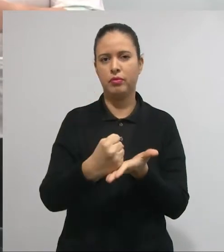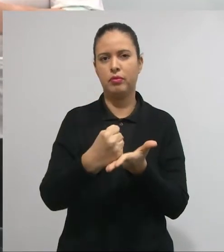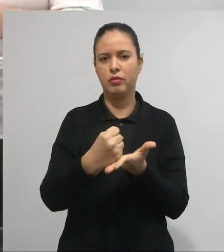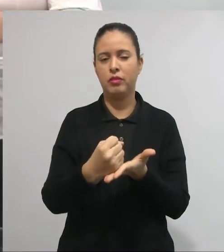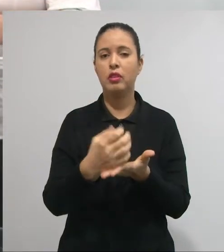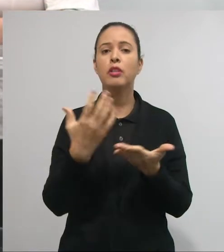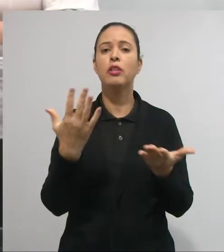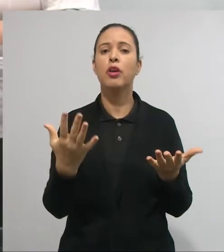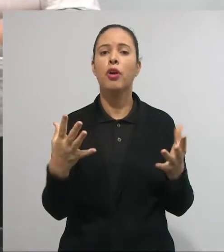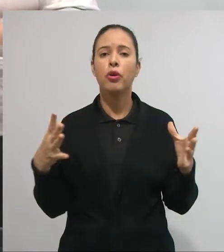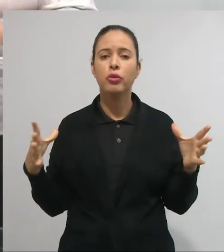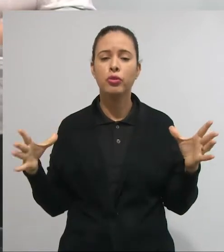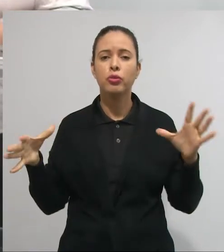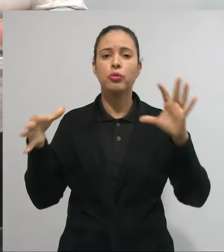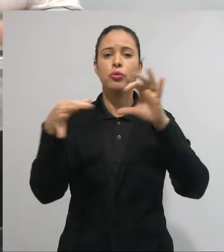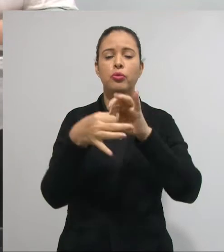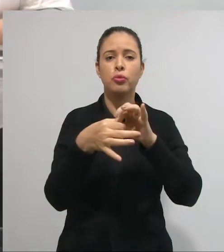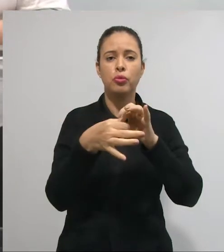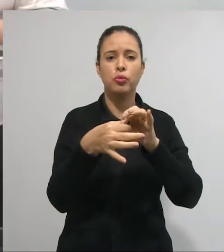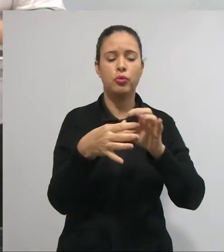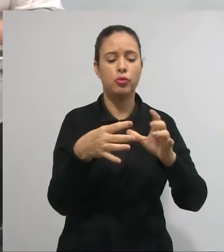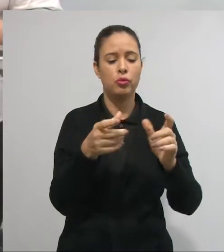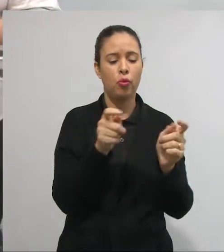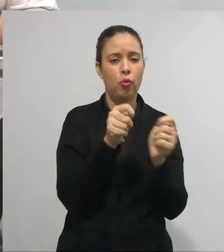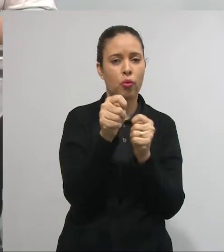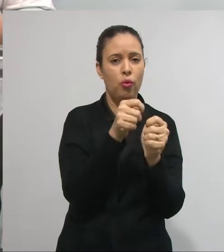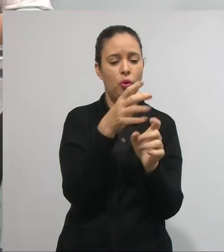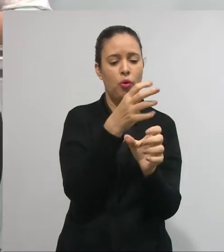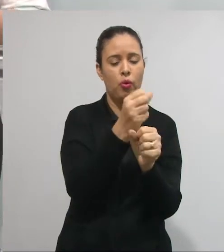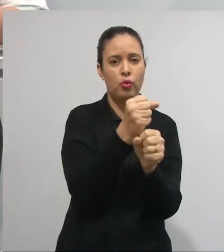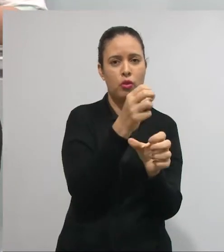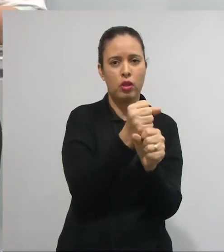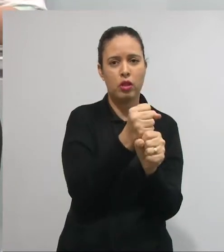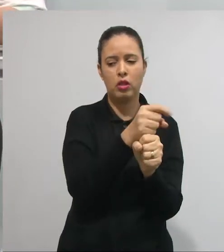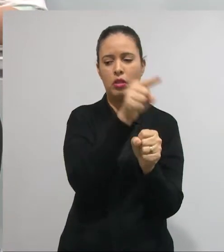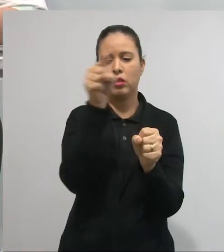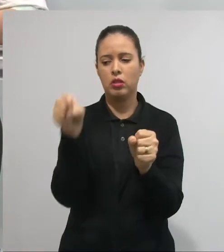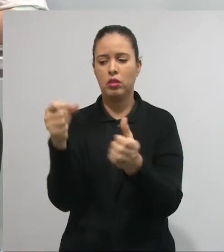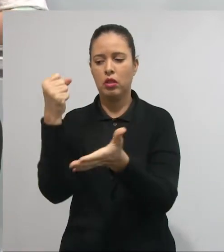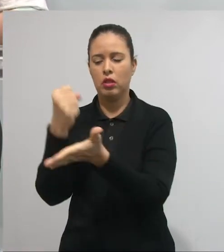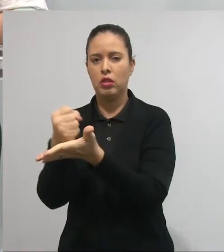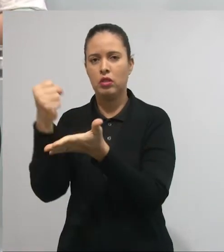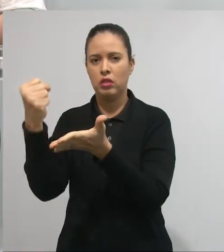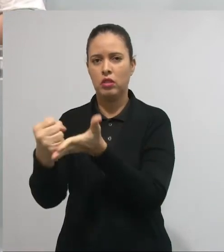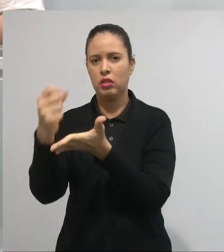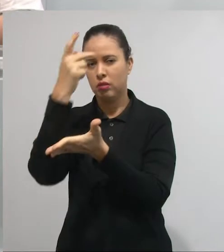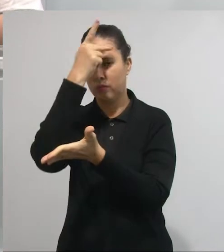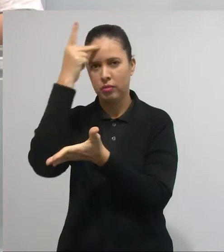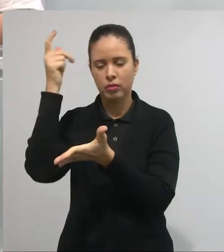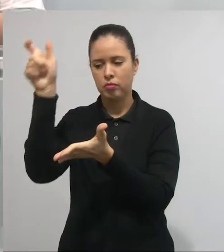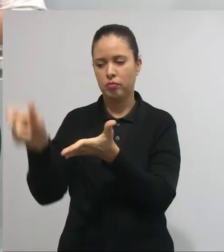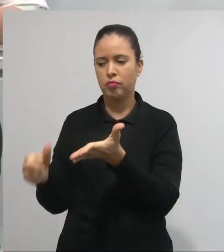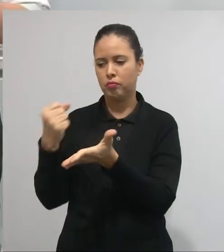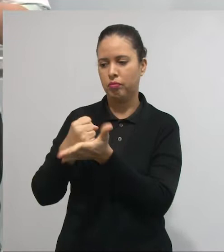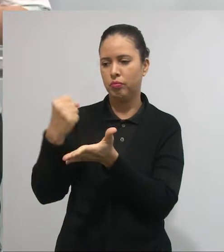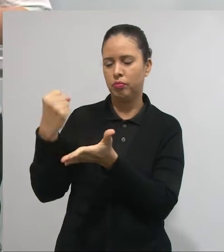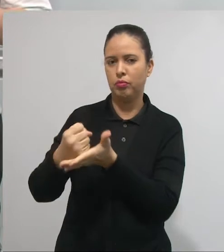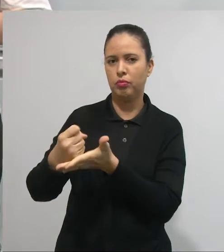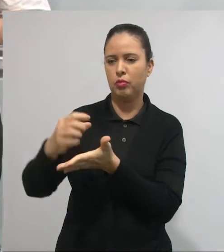controle contábil com a questão do registro do trabalhador, com